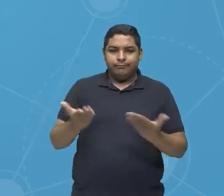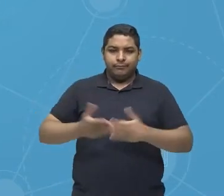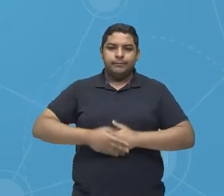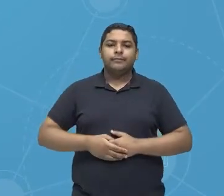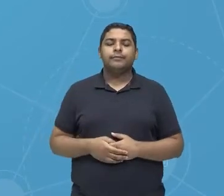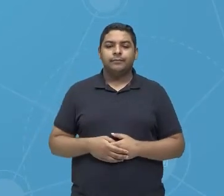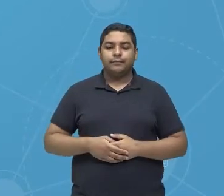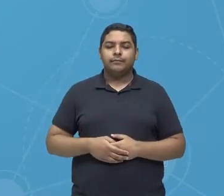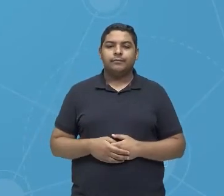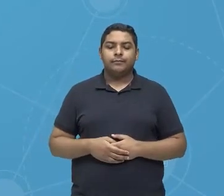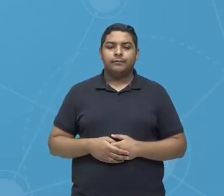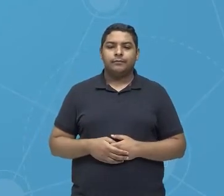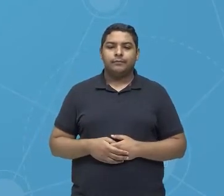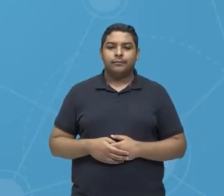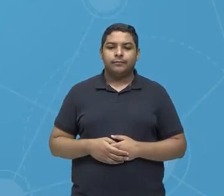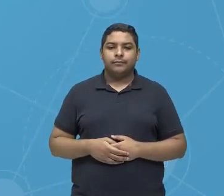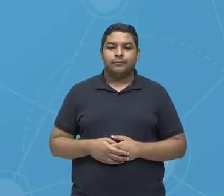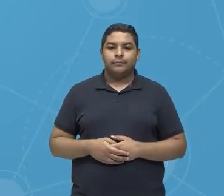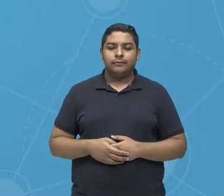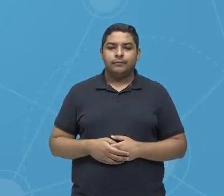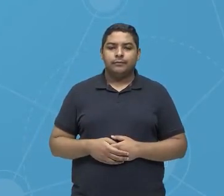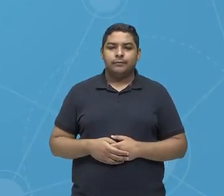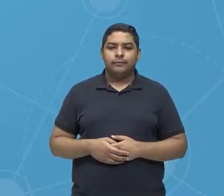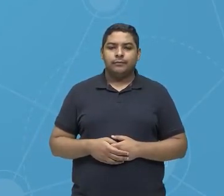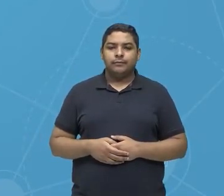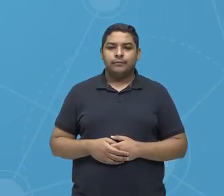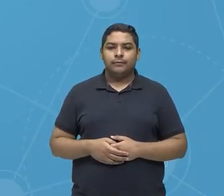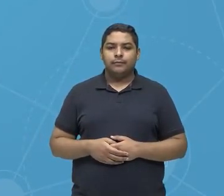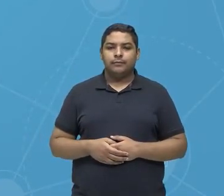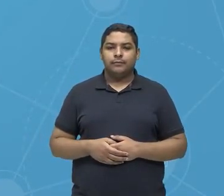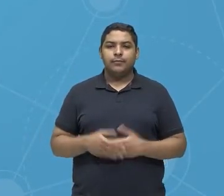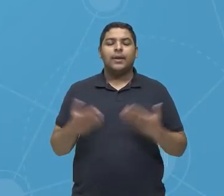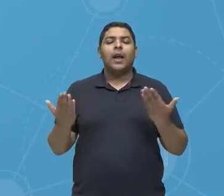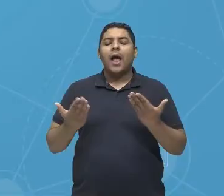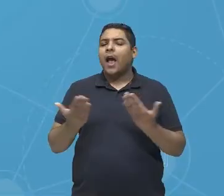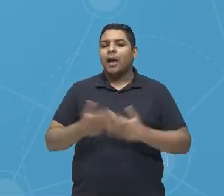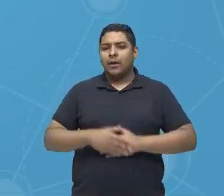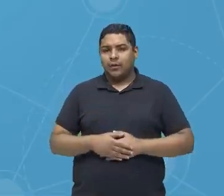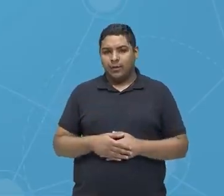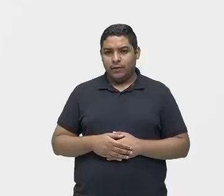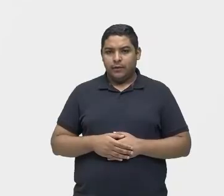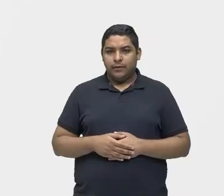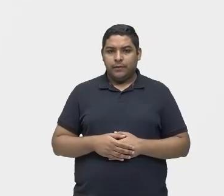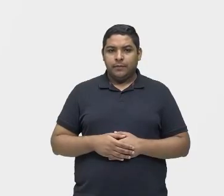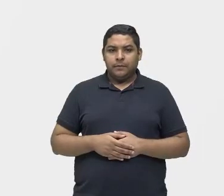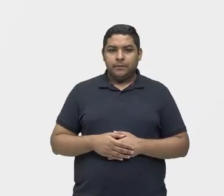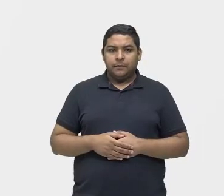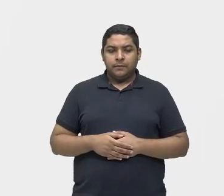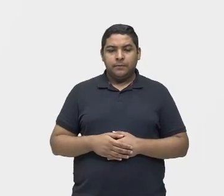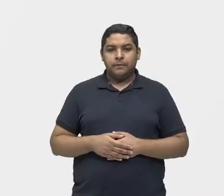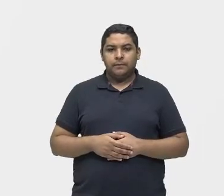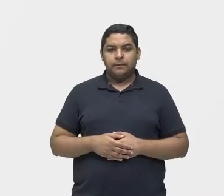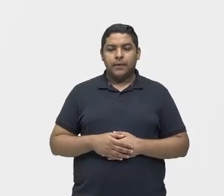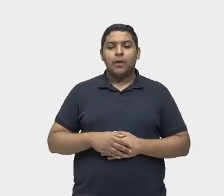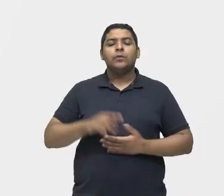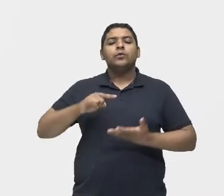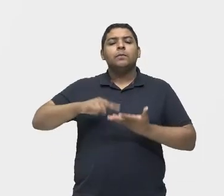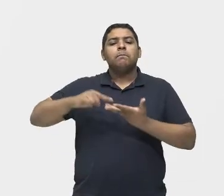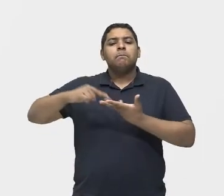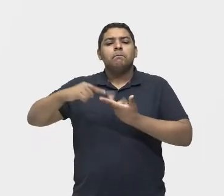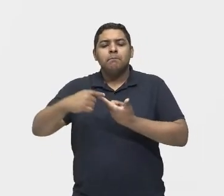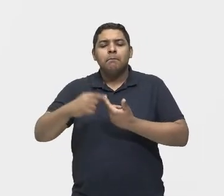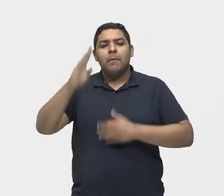das colunas, certo? Vamos lá, vamos ver agora os destaques dessa imponência. Destaque marcar